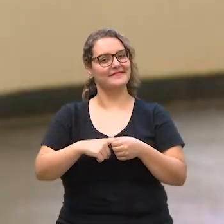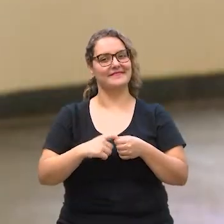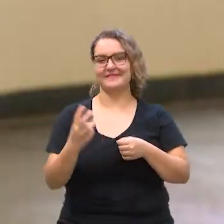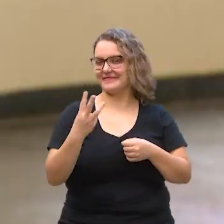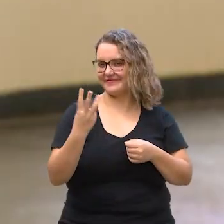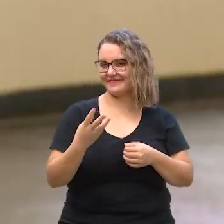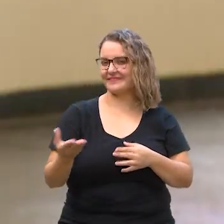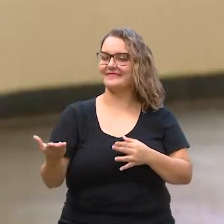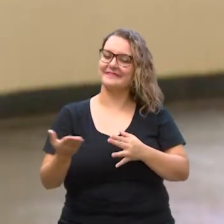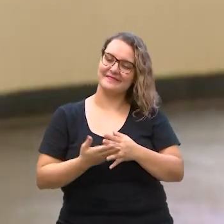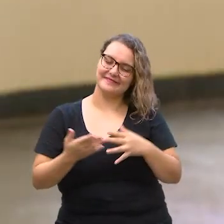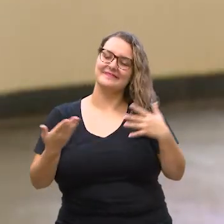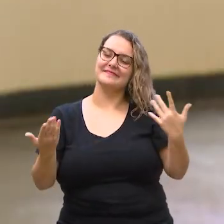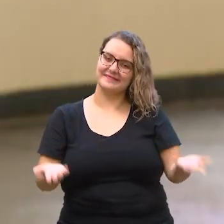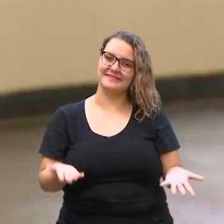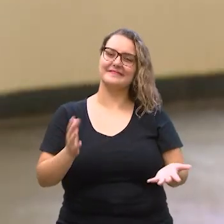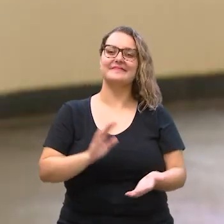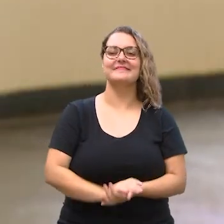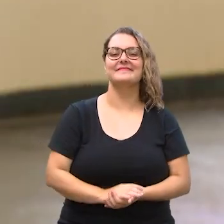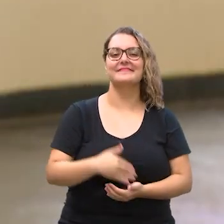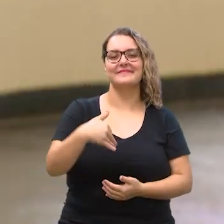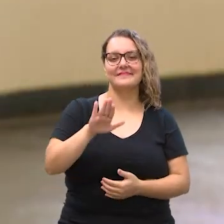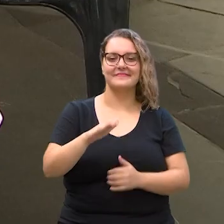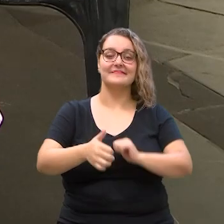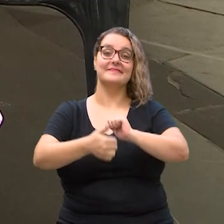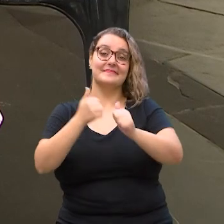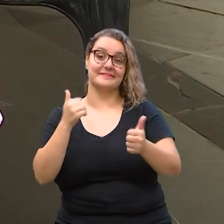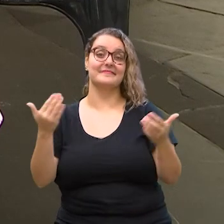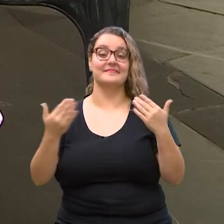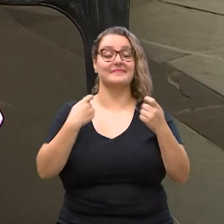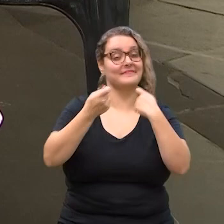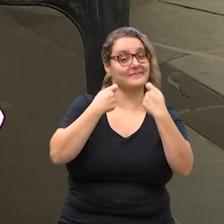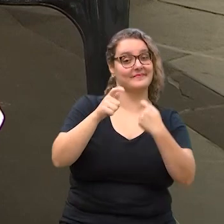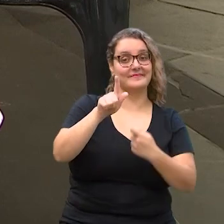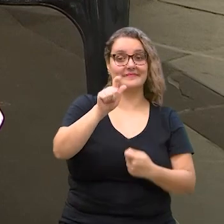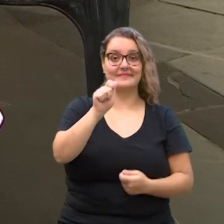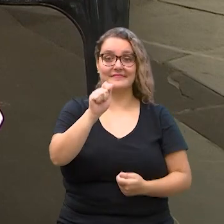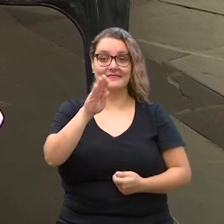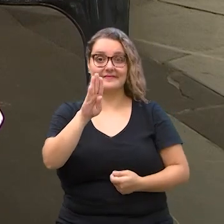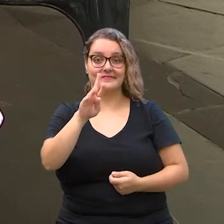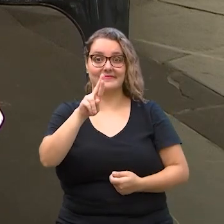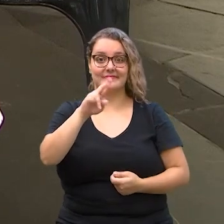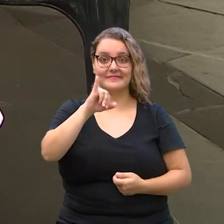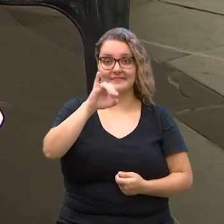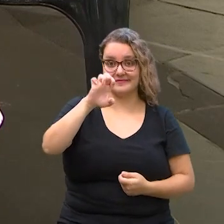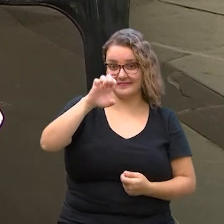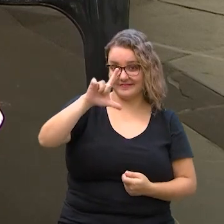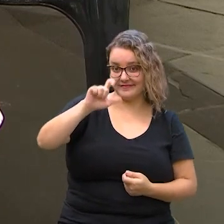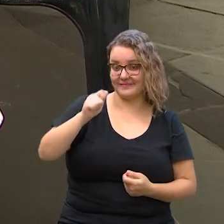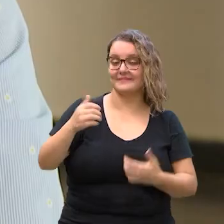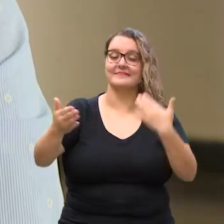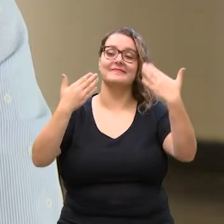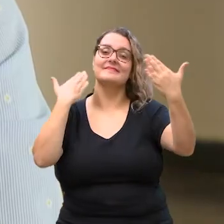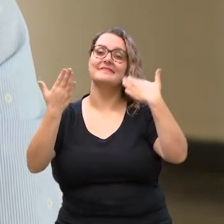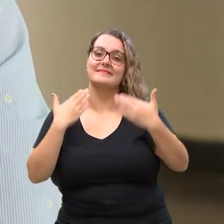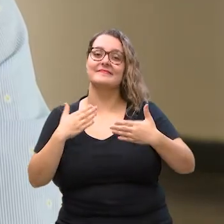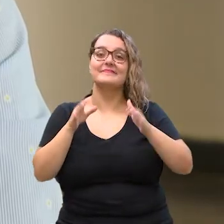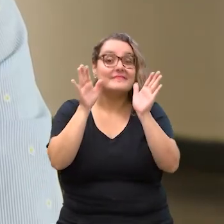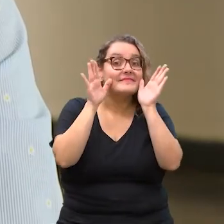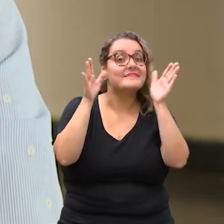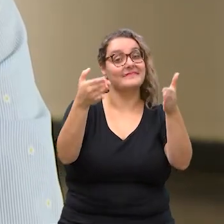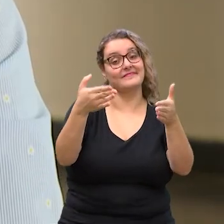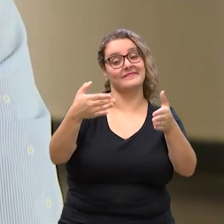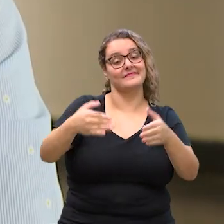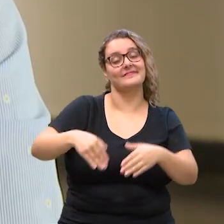Voltamos com o terceiro e último bloco do programa Mais Esportes. Hoje estou entrevistando a Gabriela Finati, que é psicóloga